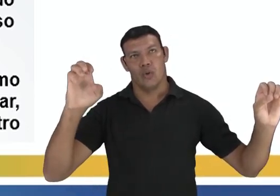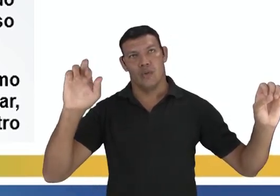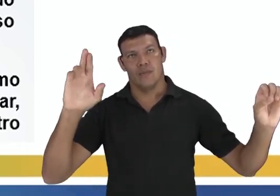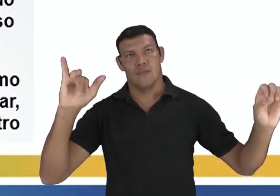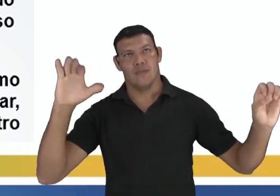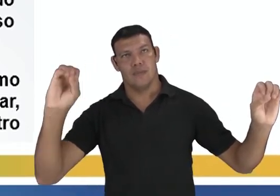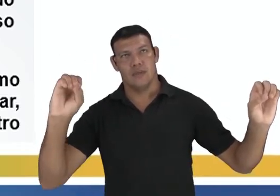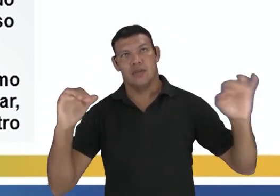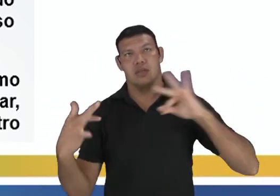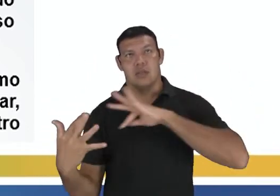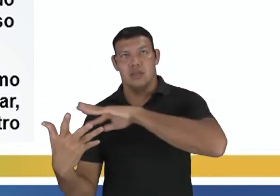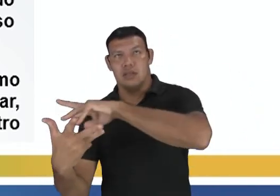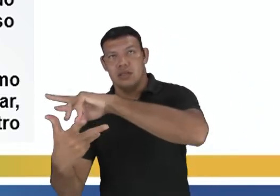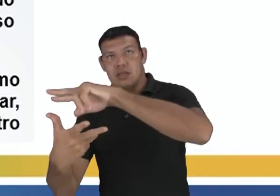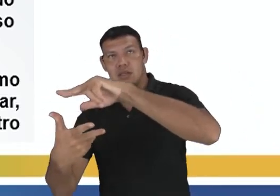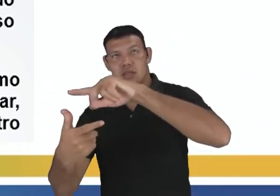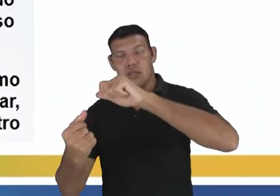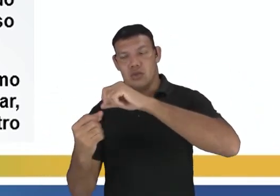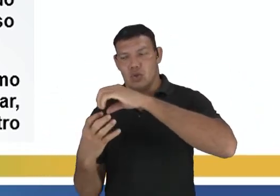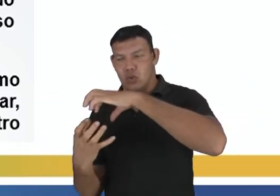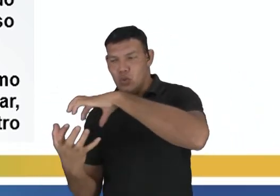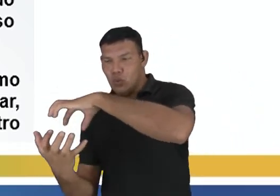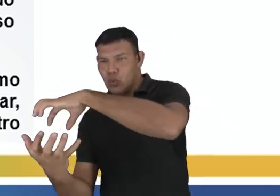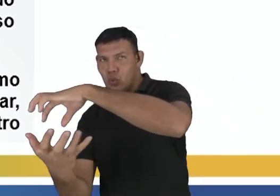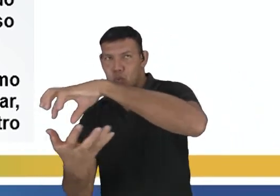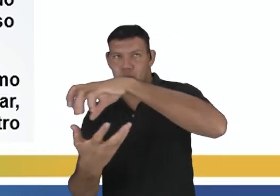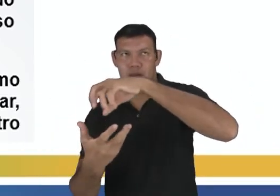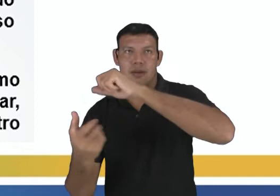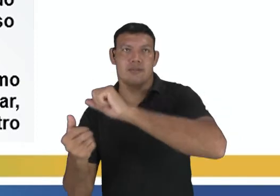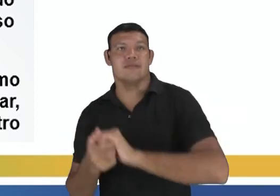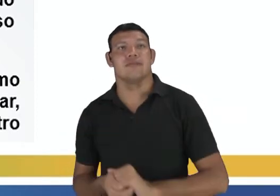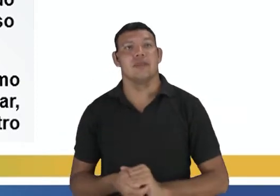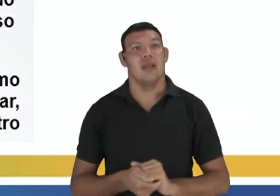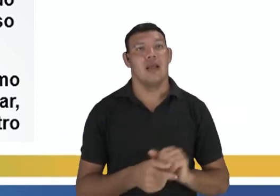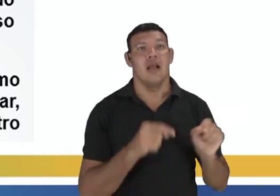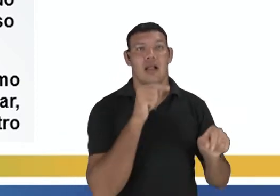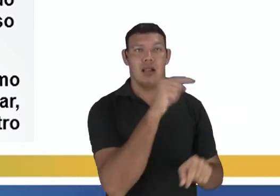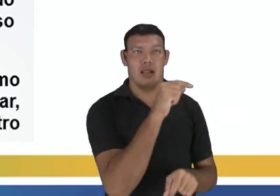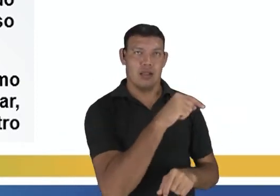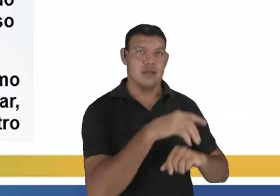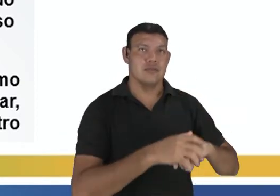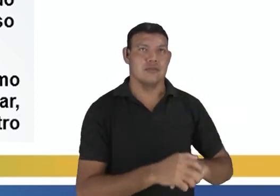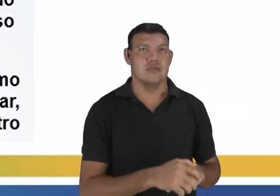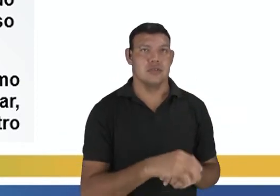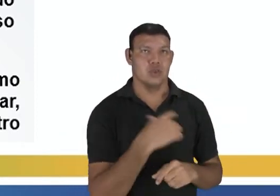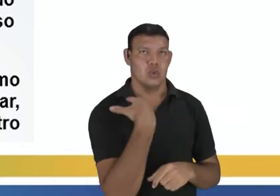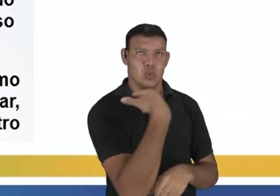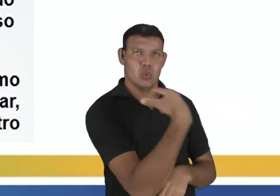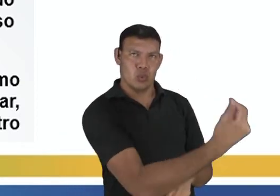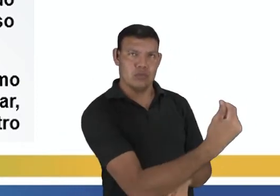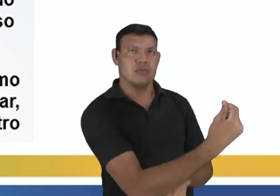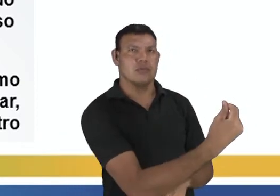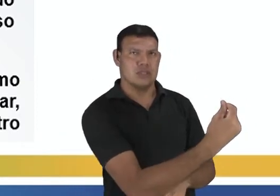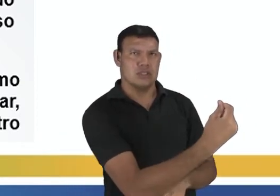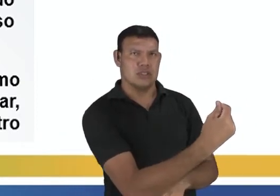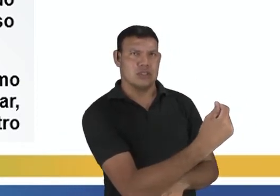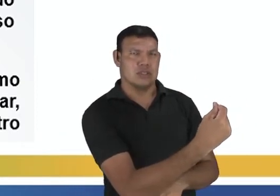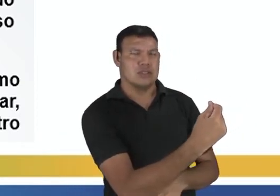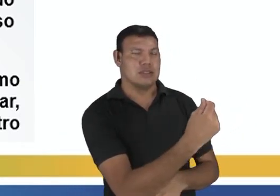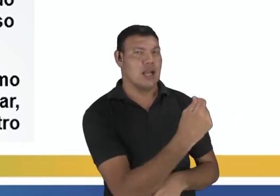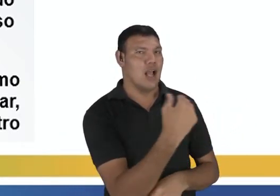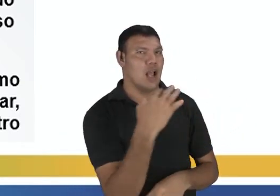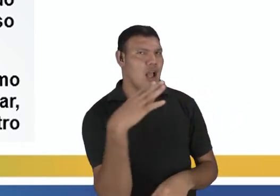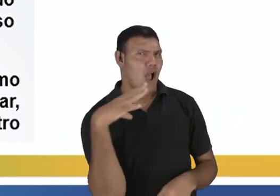atmosférico. Ptolomeu falava que a velocidade de rotação estilhaçaria a Terra, ou seja, era uma velocidade de rotação muito grande, e Copérnico falava